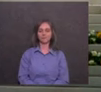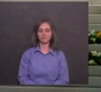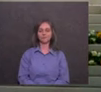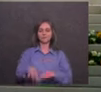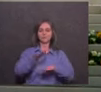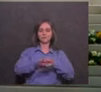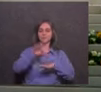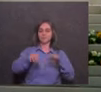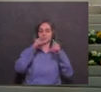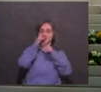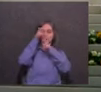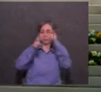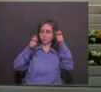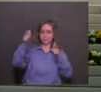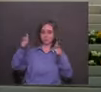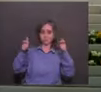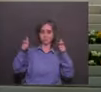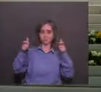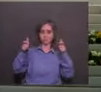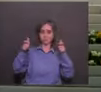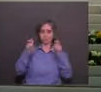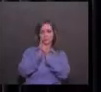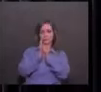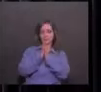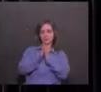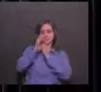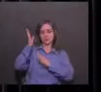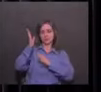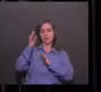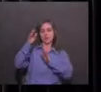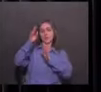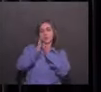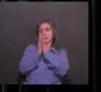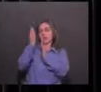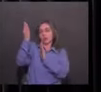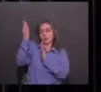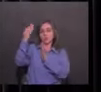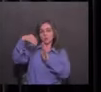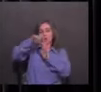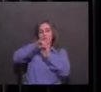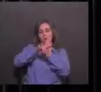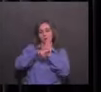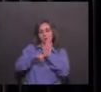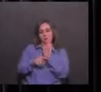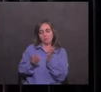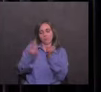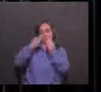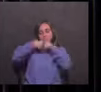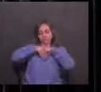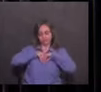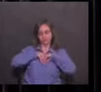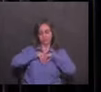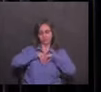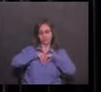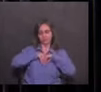Todos os fiéis da Santa Igreja, para que guardem os mandamentos de Cristo e